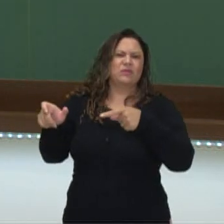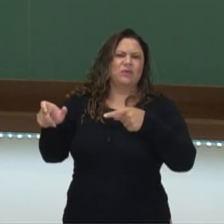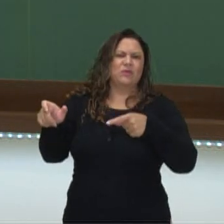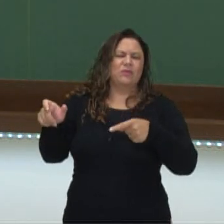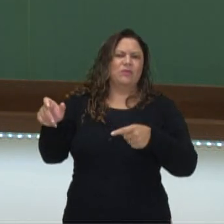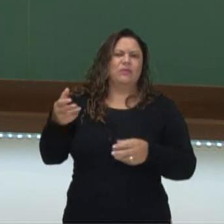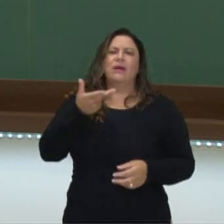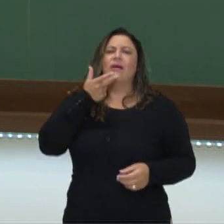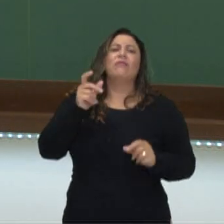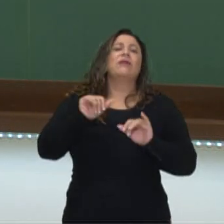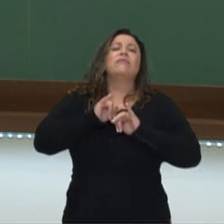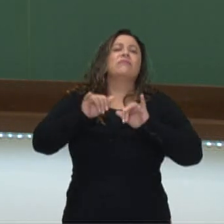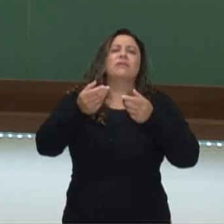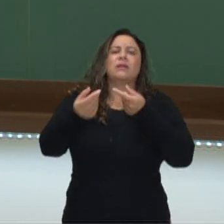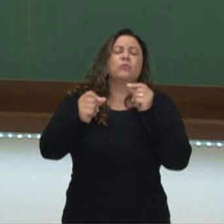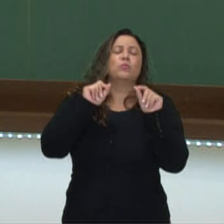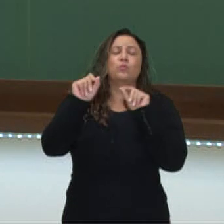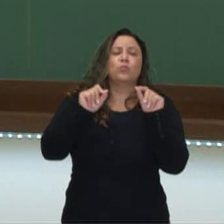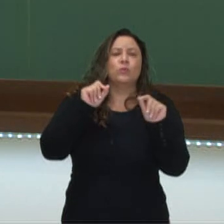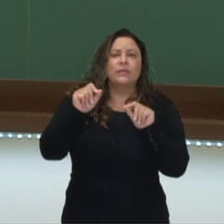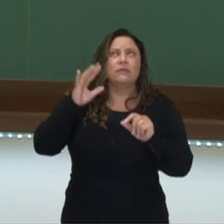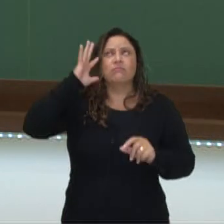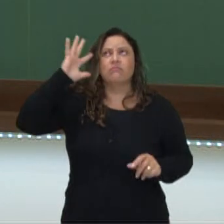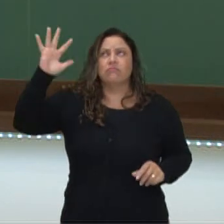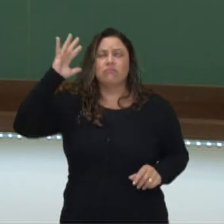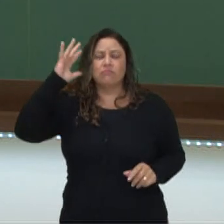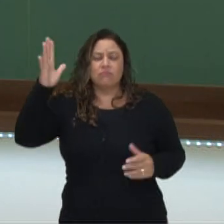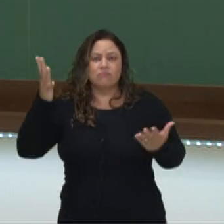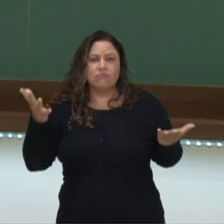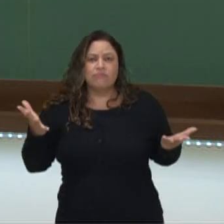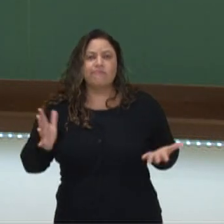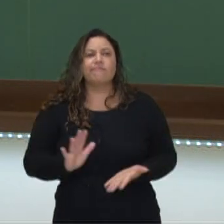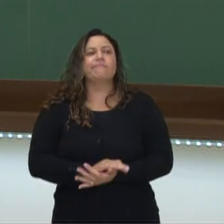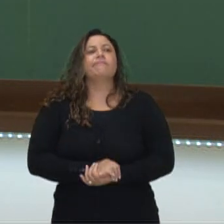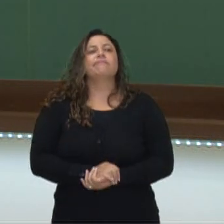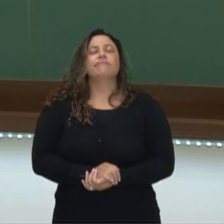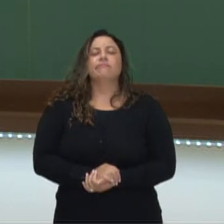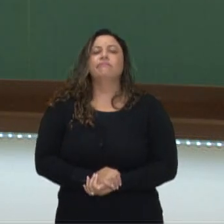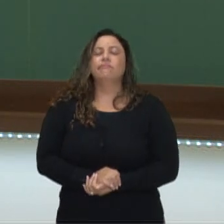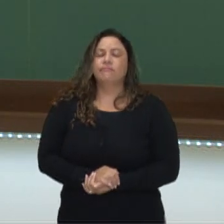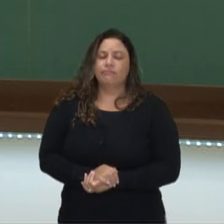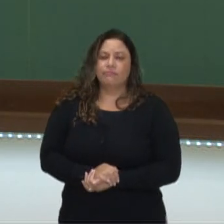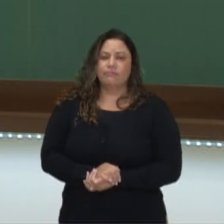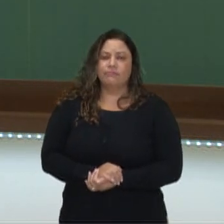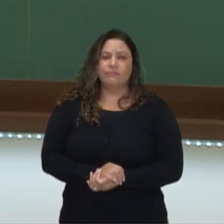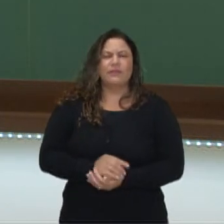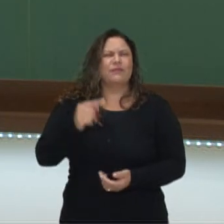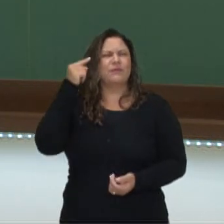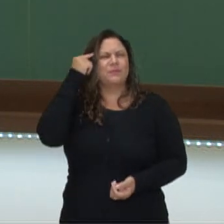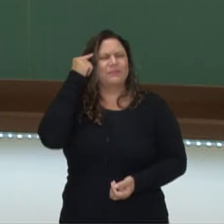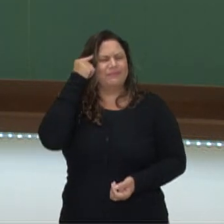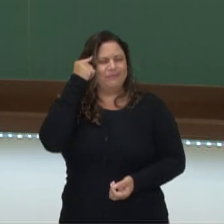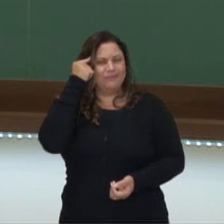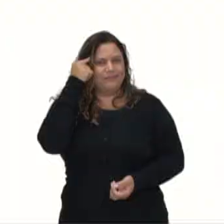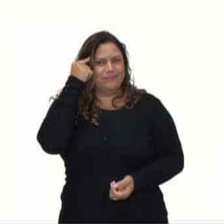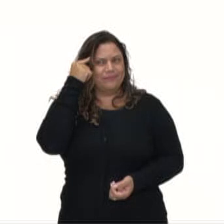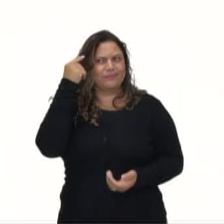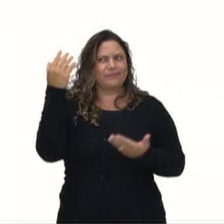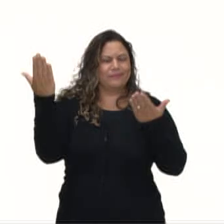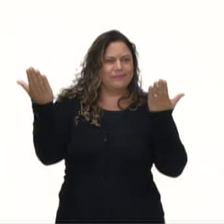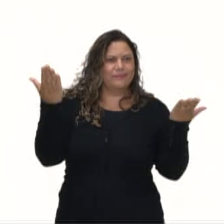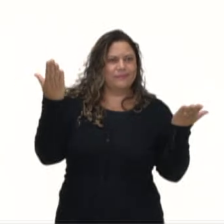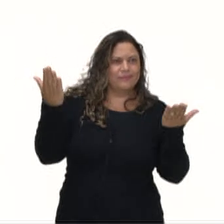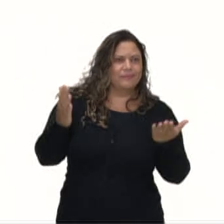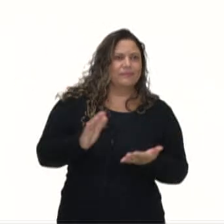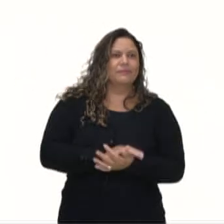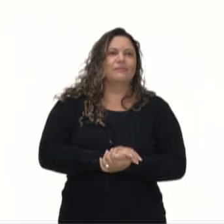vídeo. Tá? O que vocês imaginam que ela possa dizer nesse vídeo? Vamos pensar a respeito. A gente tem aqui,